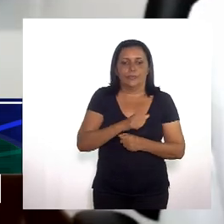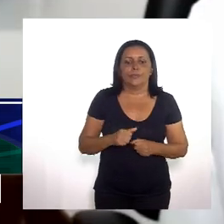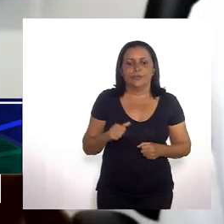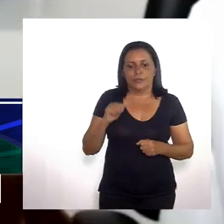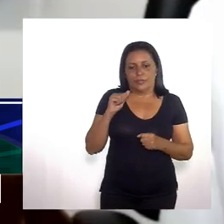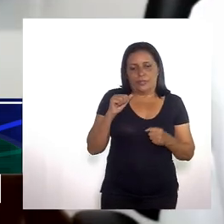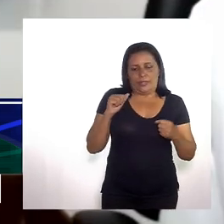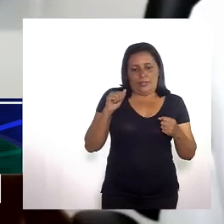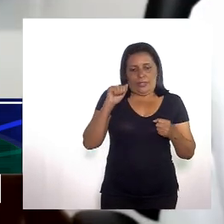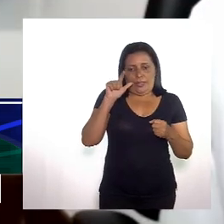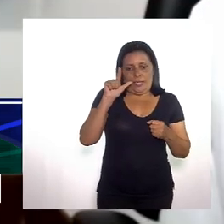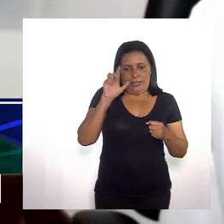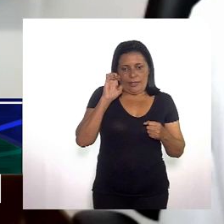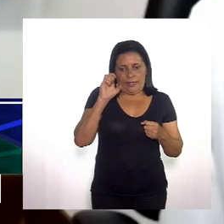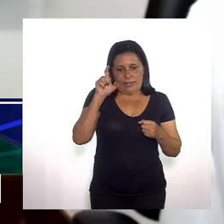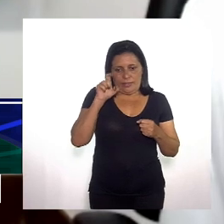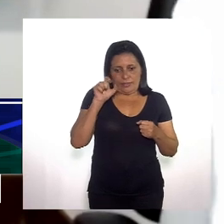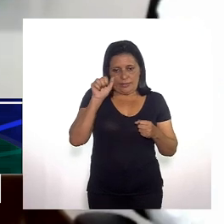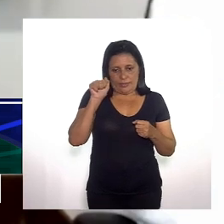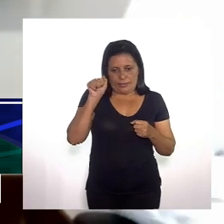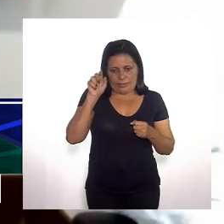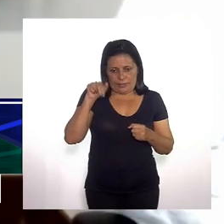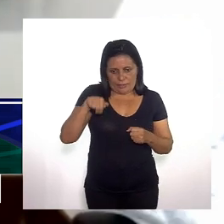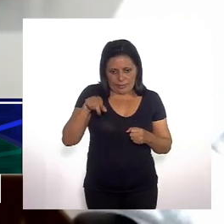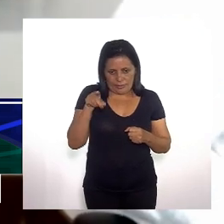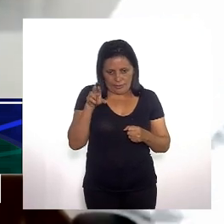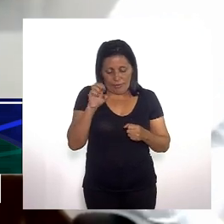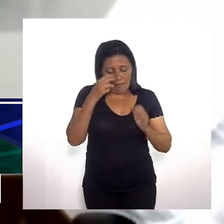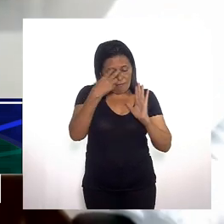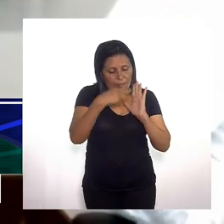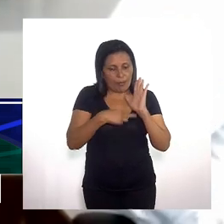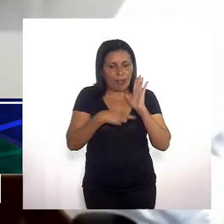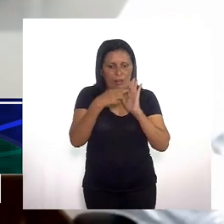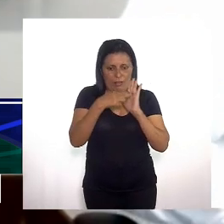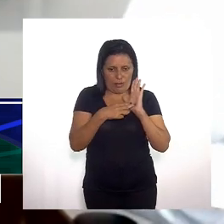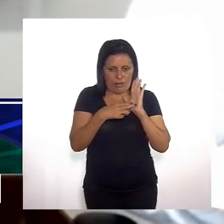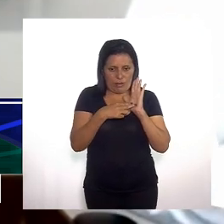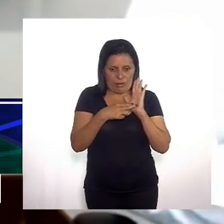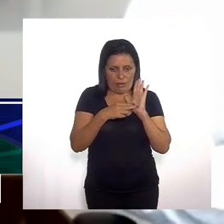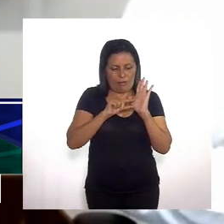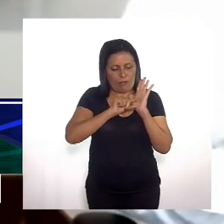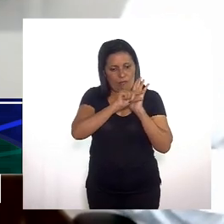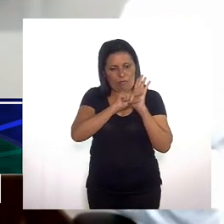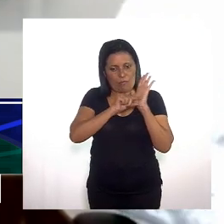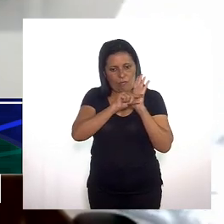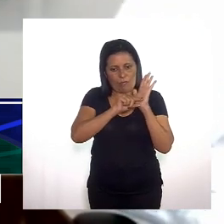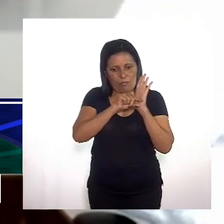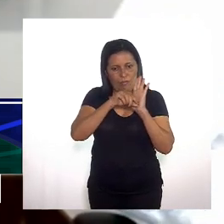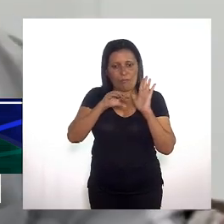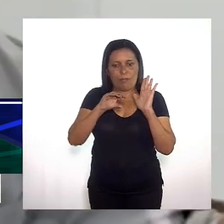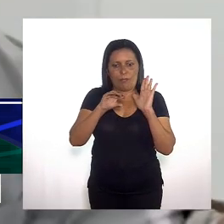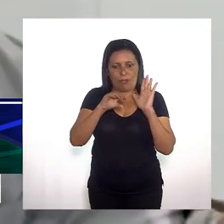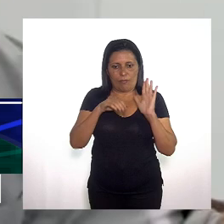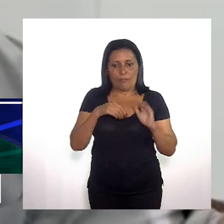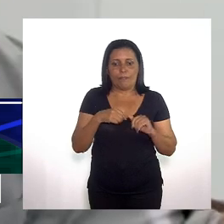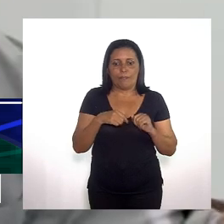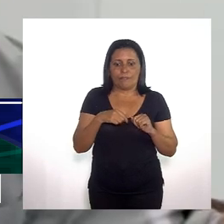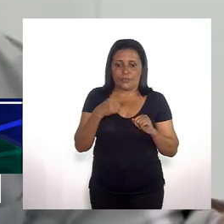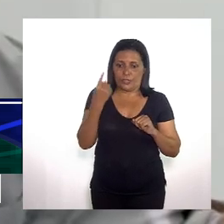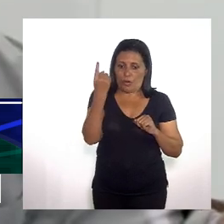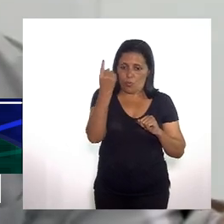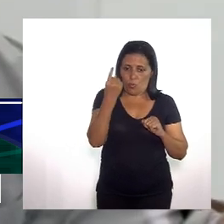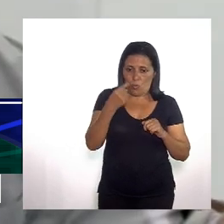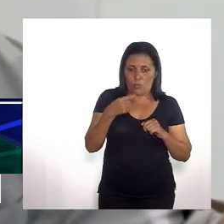Alexandre, vamos ler lá o inciso segundo do parágrafo terceiro? Então, antes era um